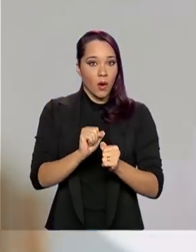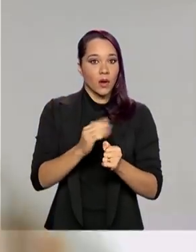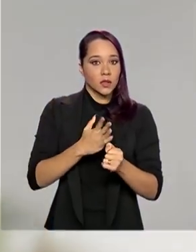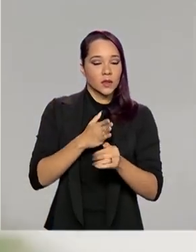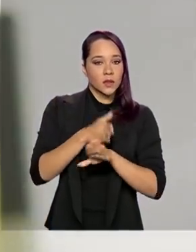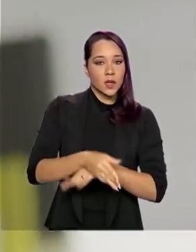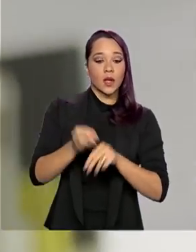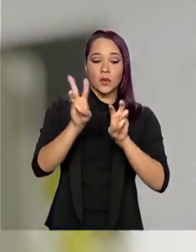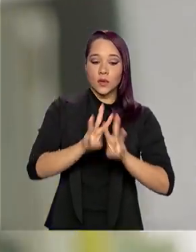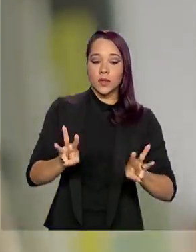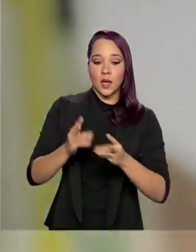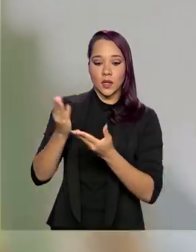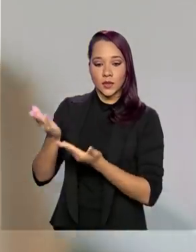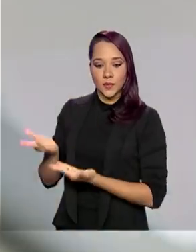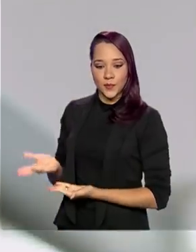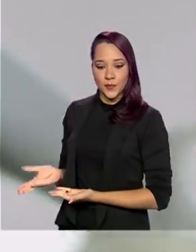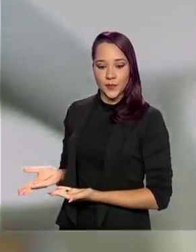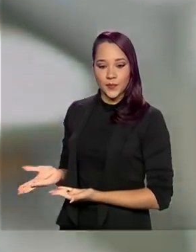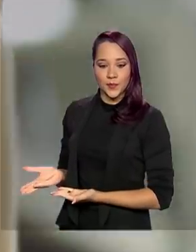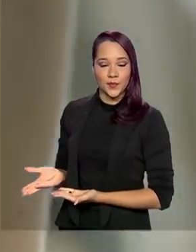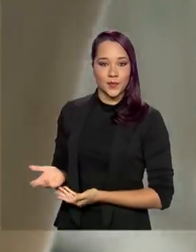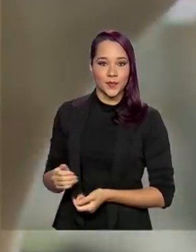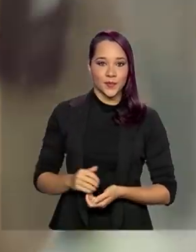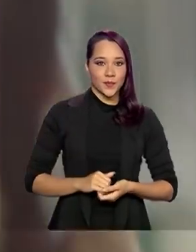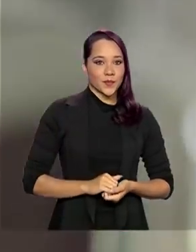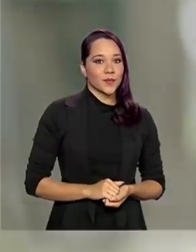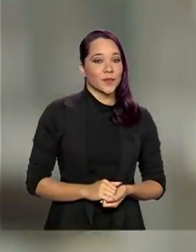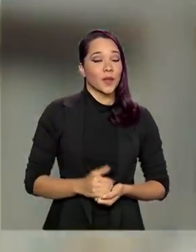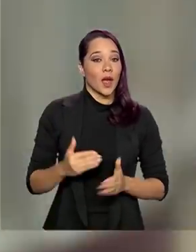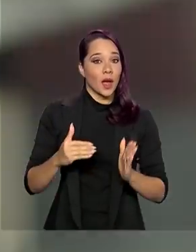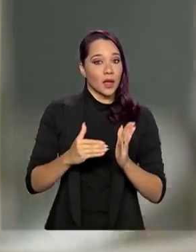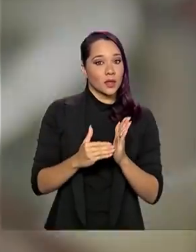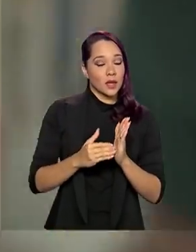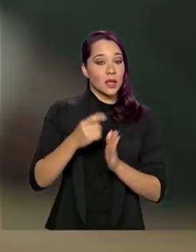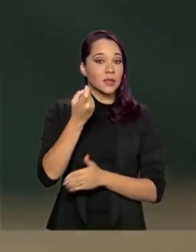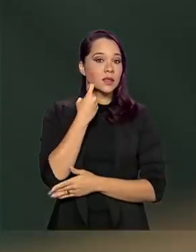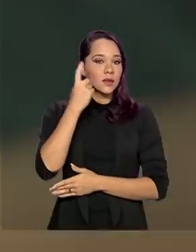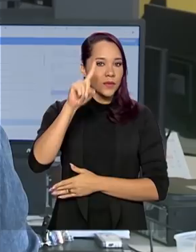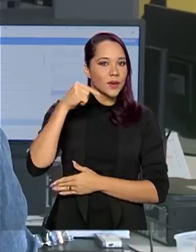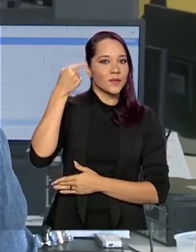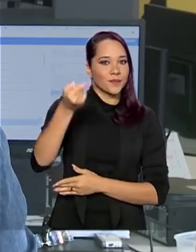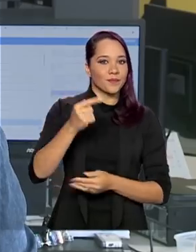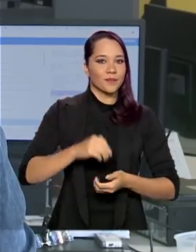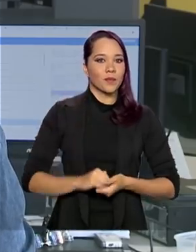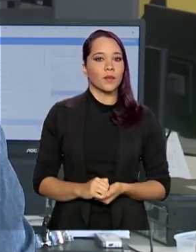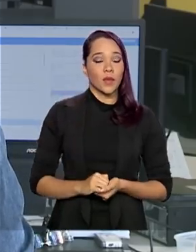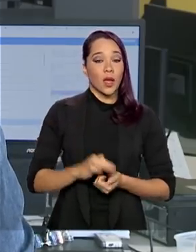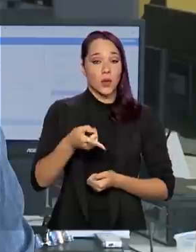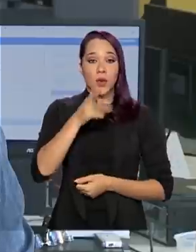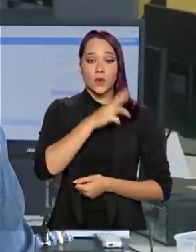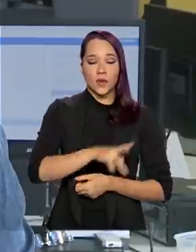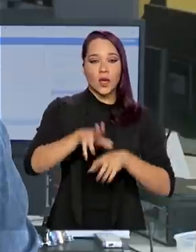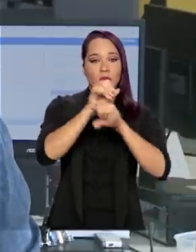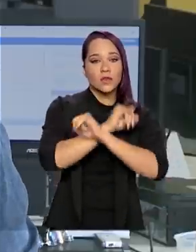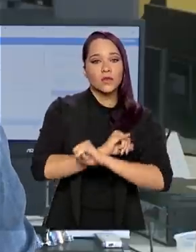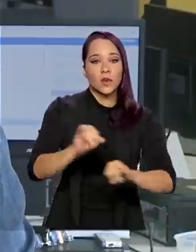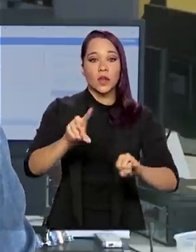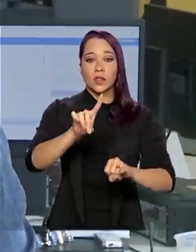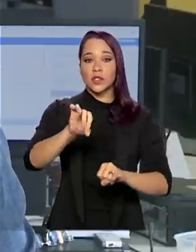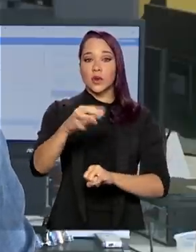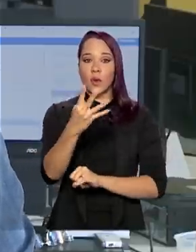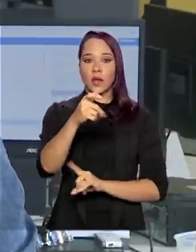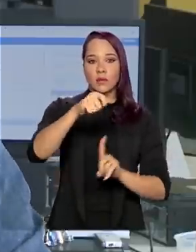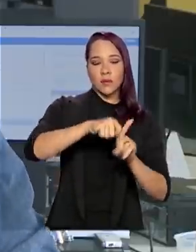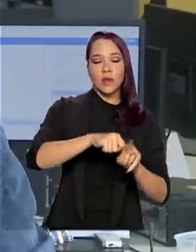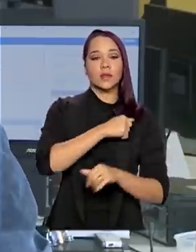site fies.mec.gov.br até a próxima sexta-feira. E o resultado será divulgado no dia 4 de